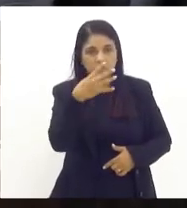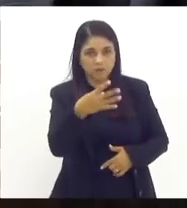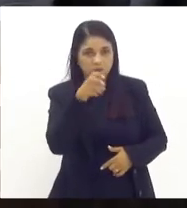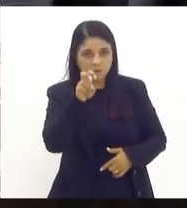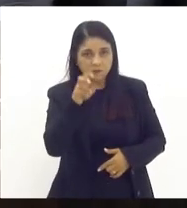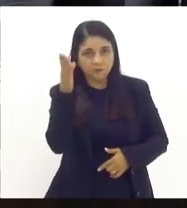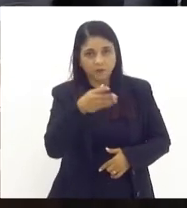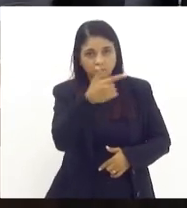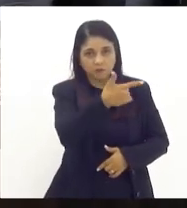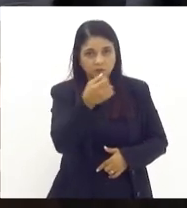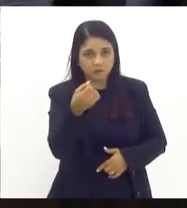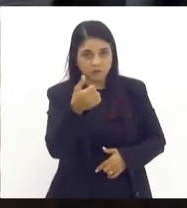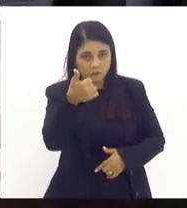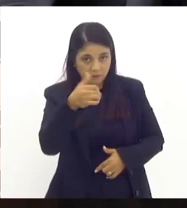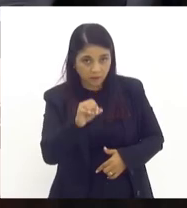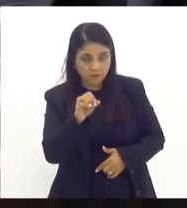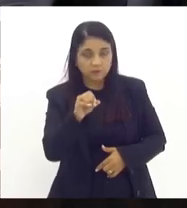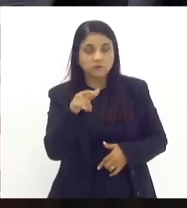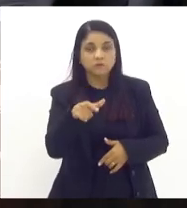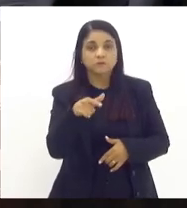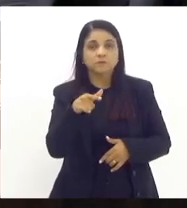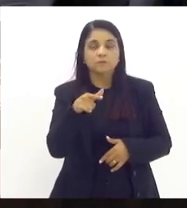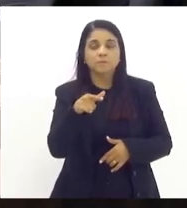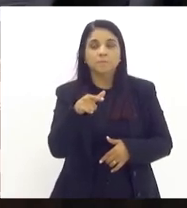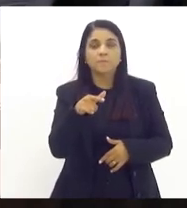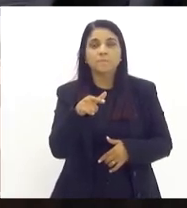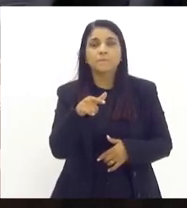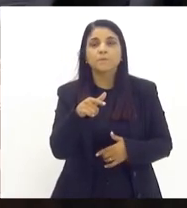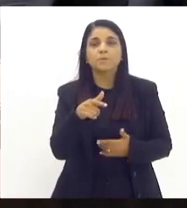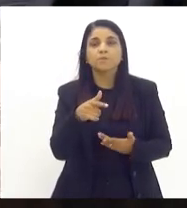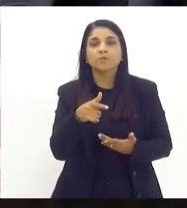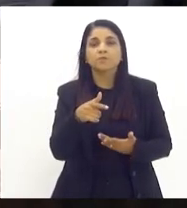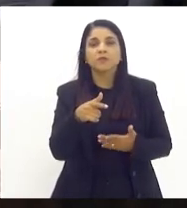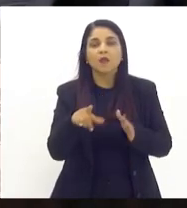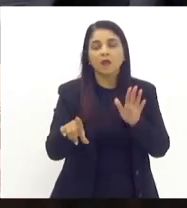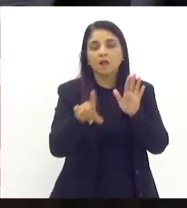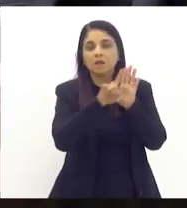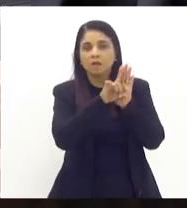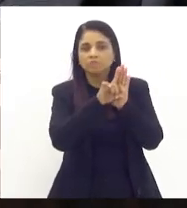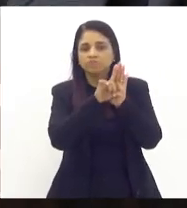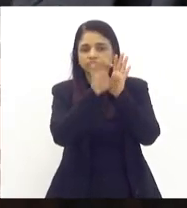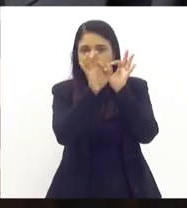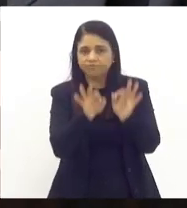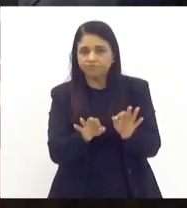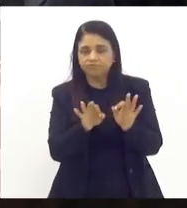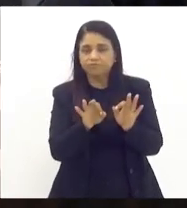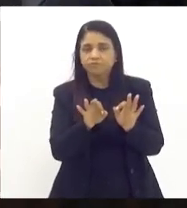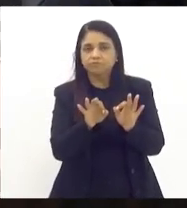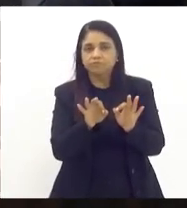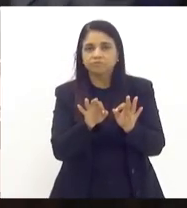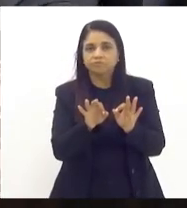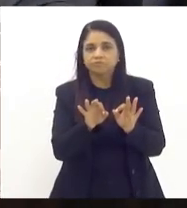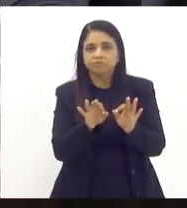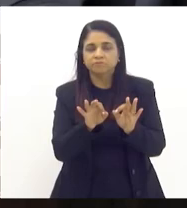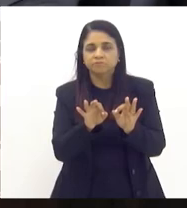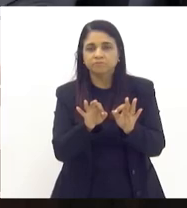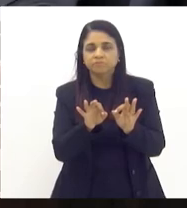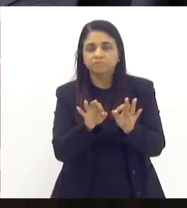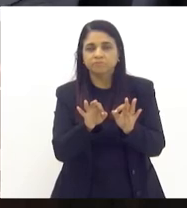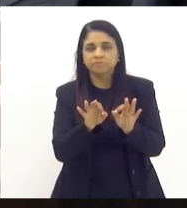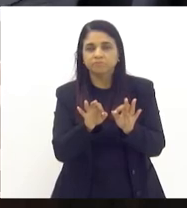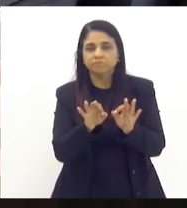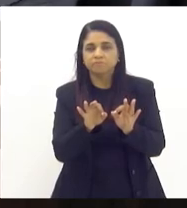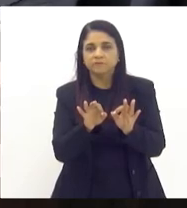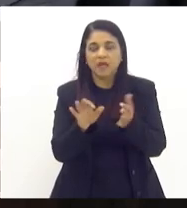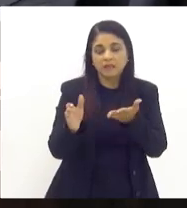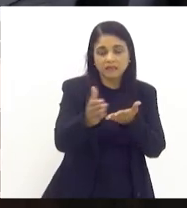2010 que consolida a legislação relativa aí relativa